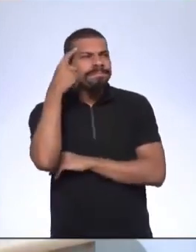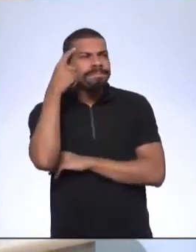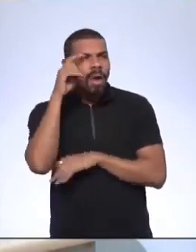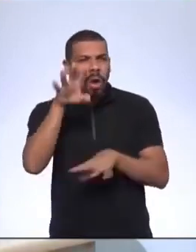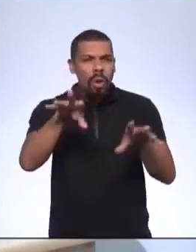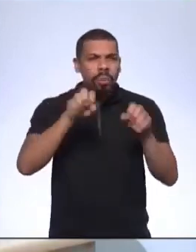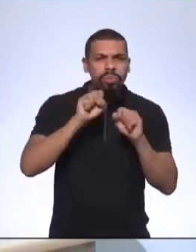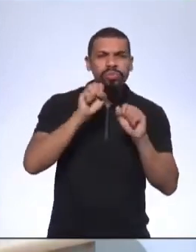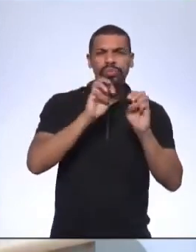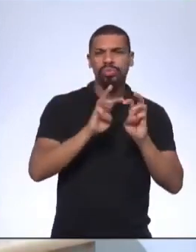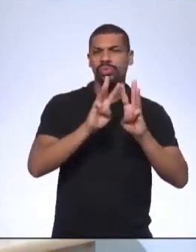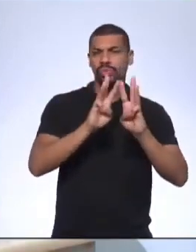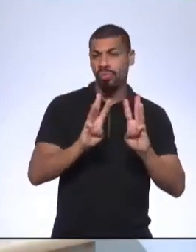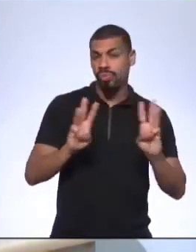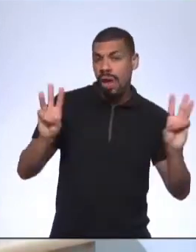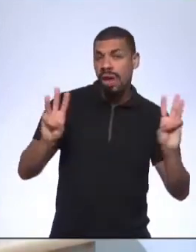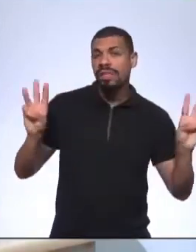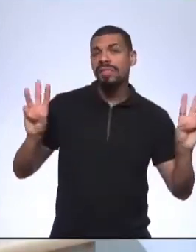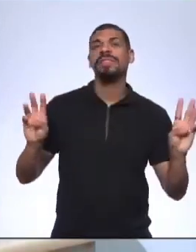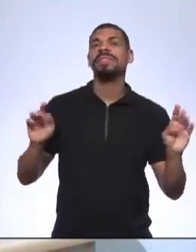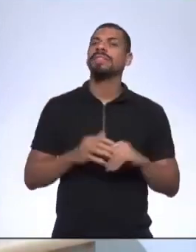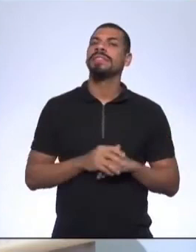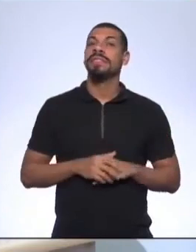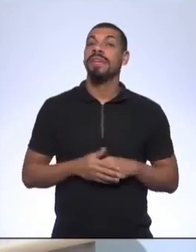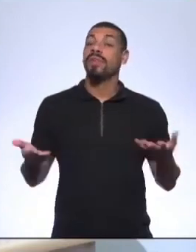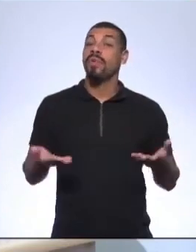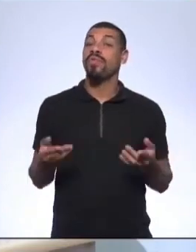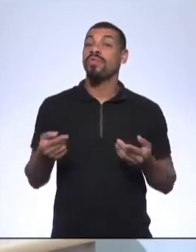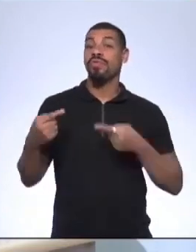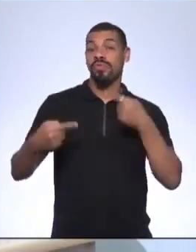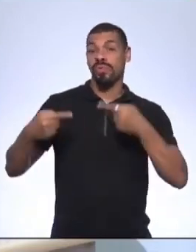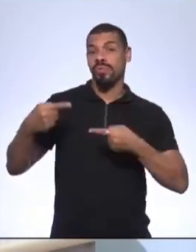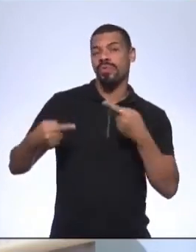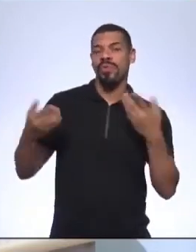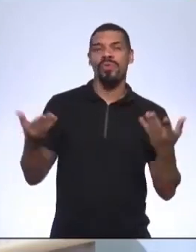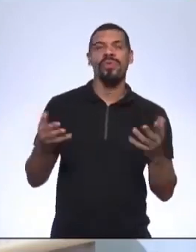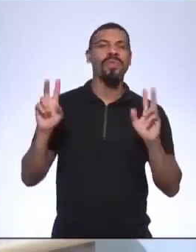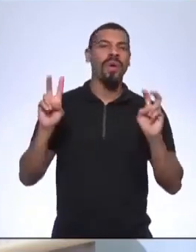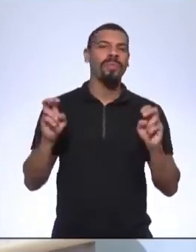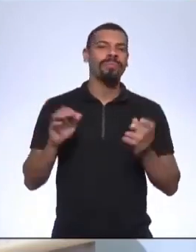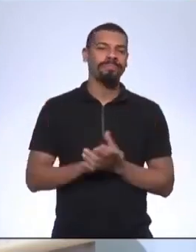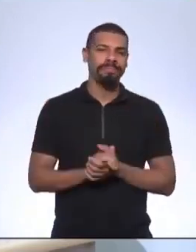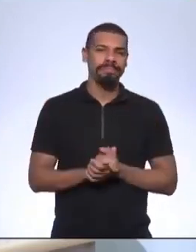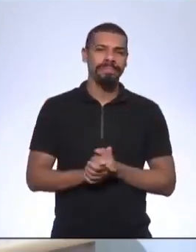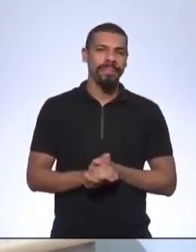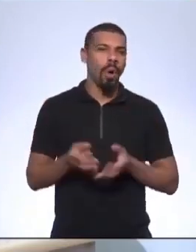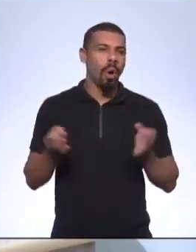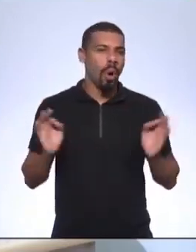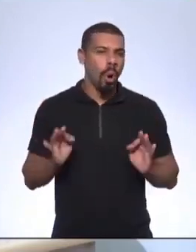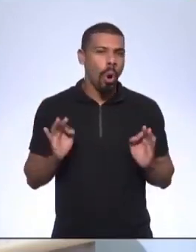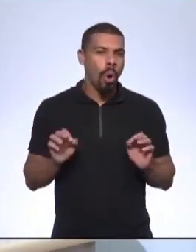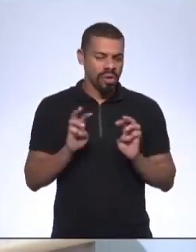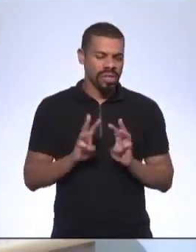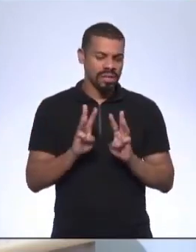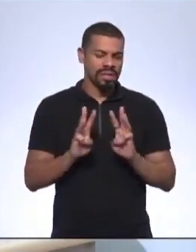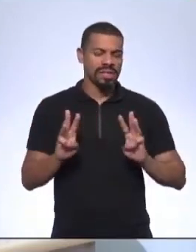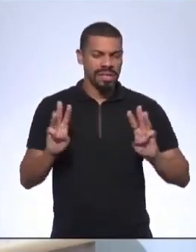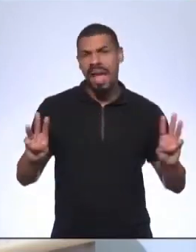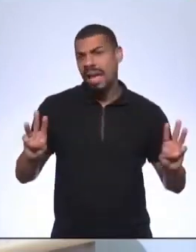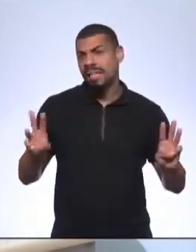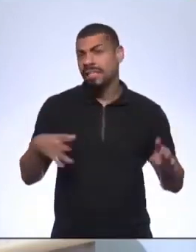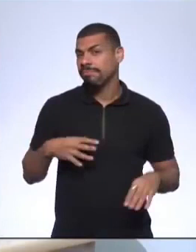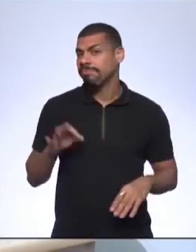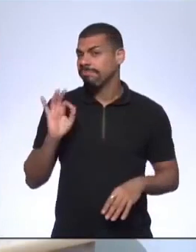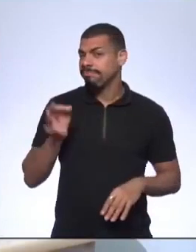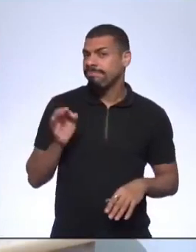de um outro site e tudo mais. A gente vai discutir tudo isso hoje aqui. Qual é a certeza que você tem de que esses sites que